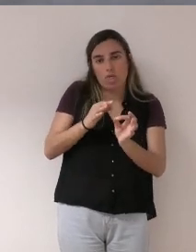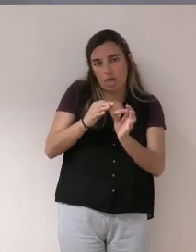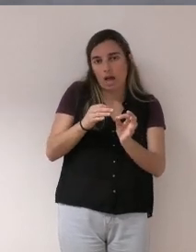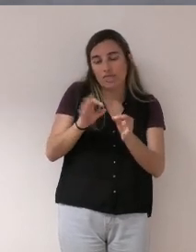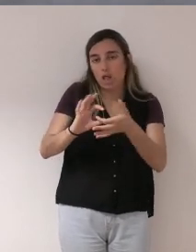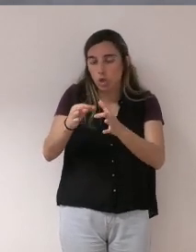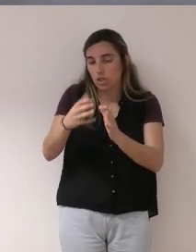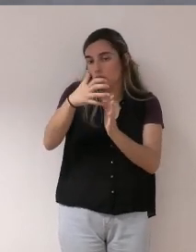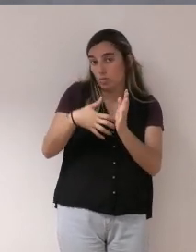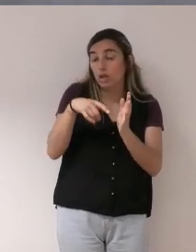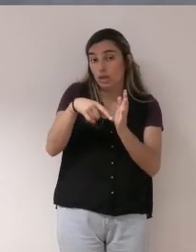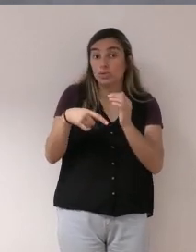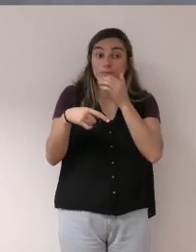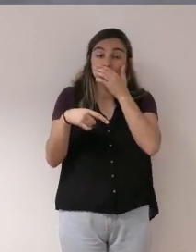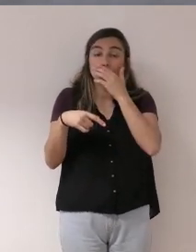texto